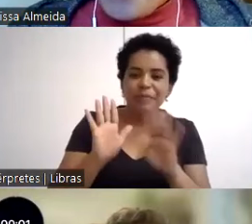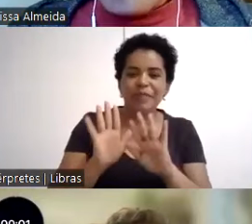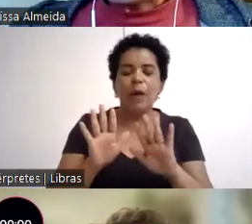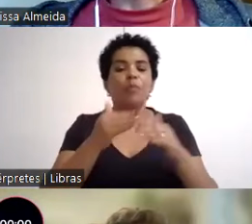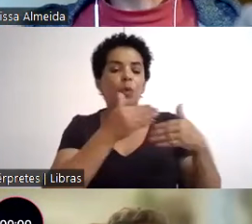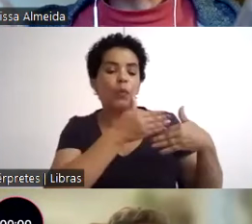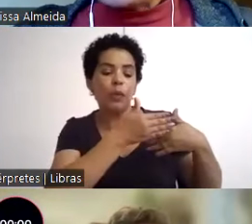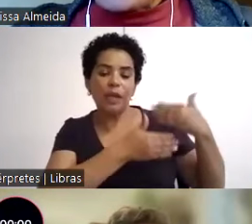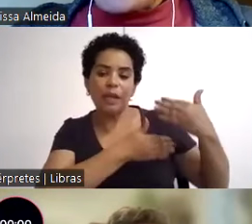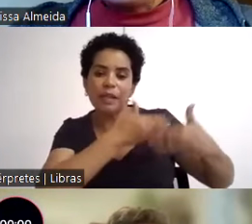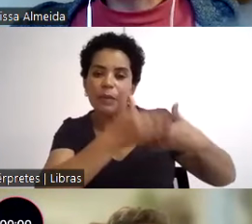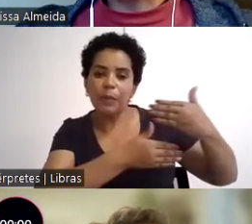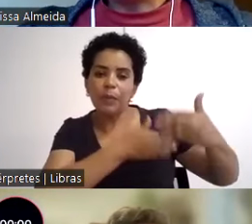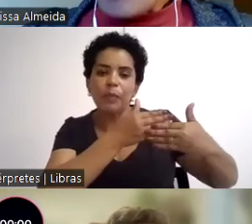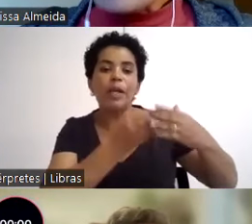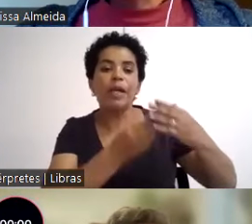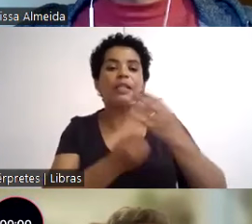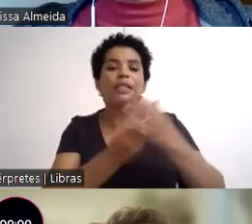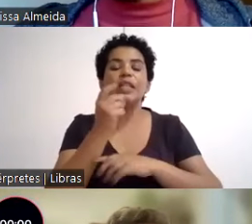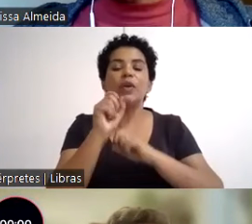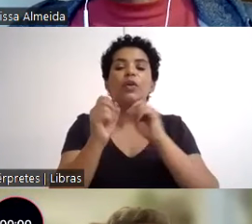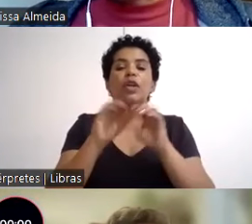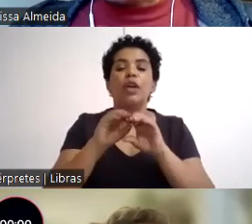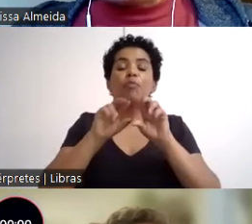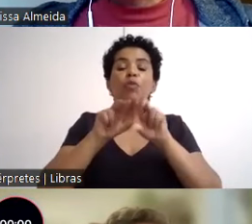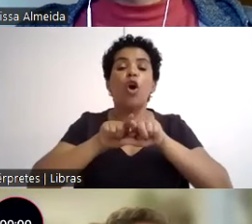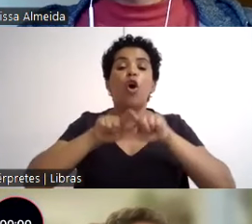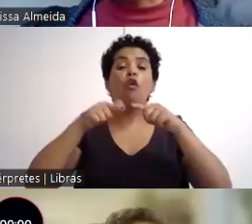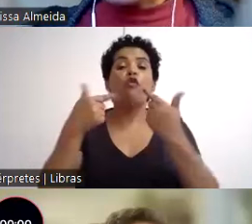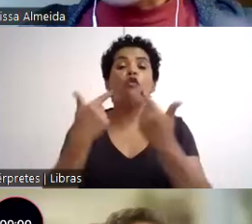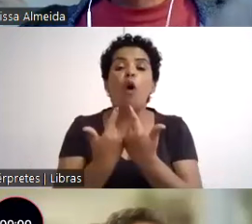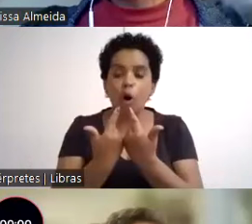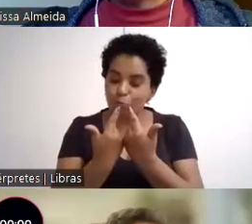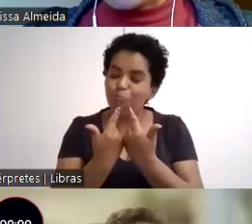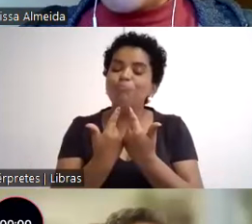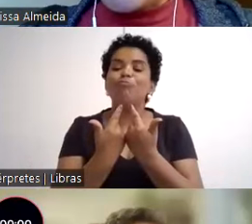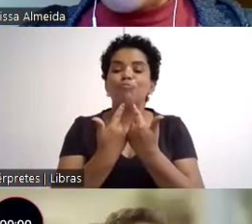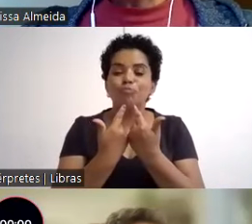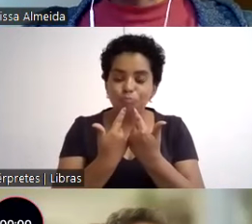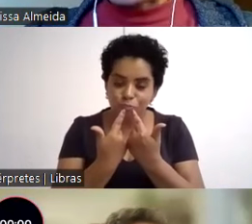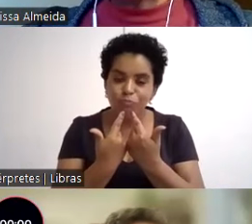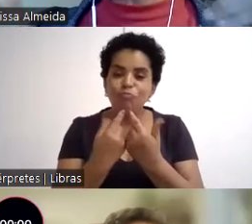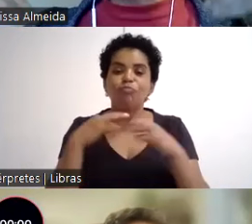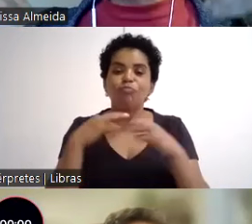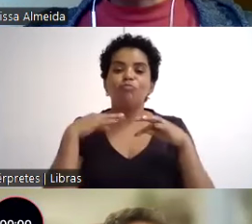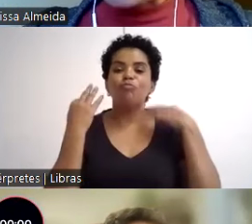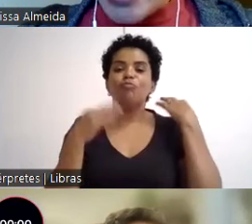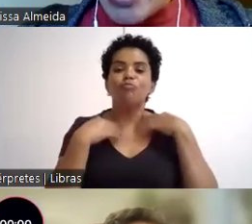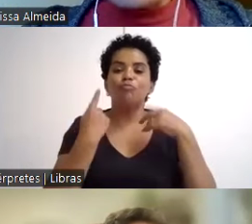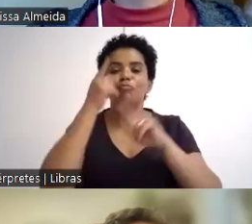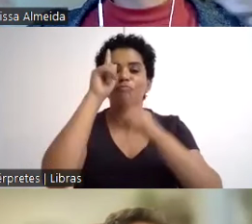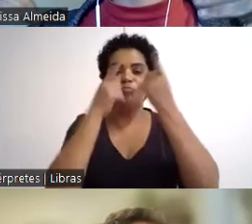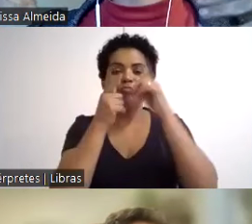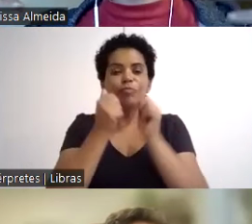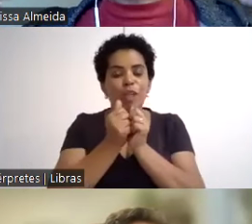processo surge o Fórum de Turismo Criativo, uma instância de governança para